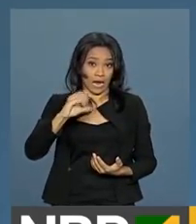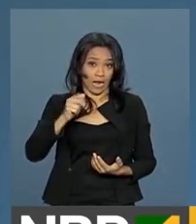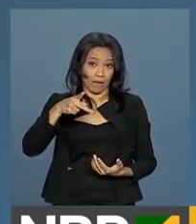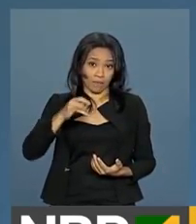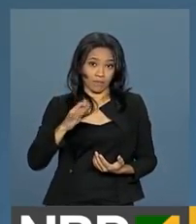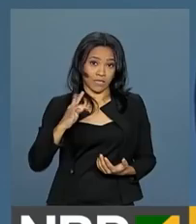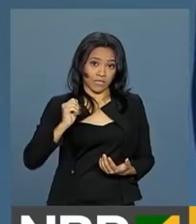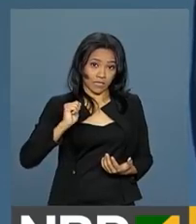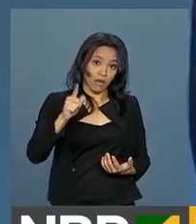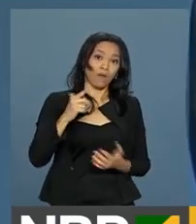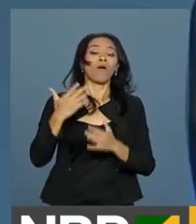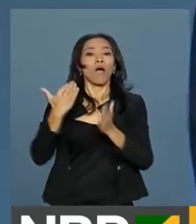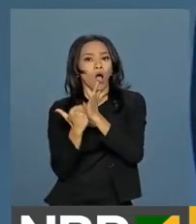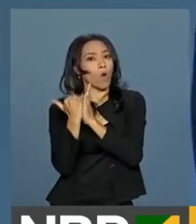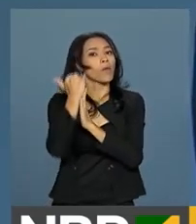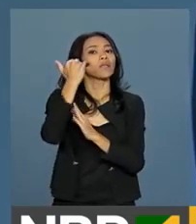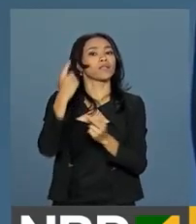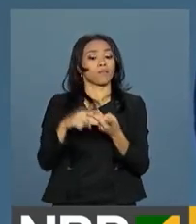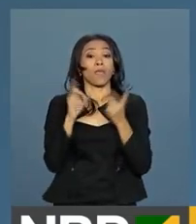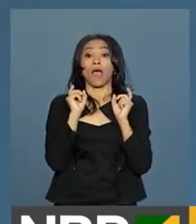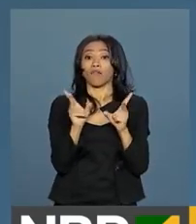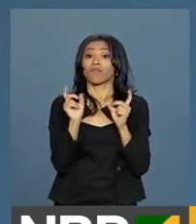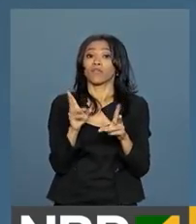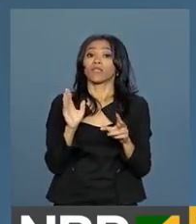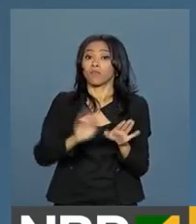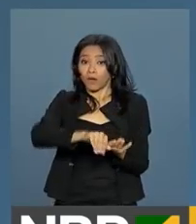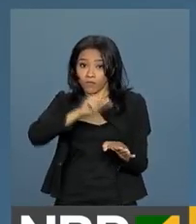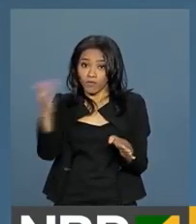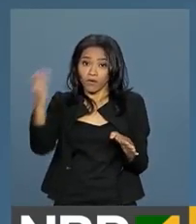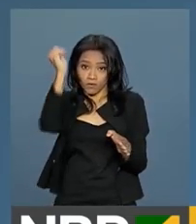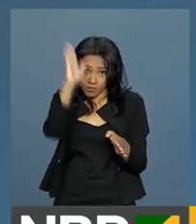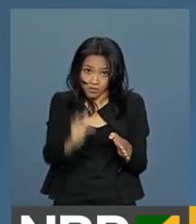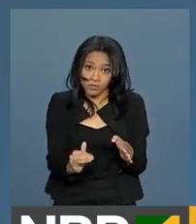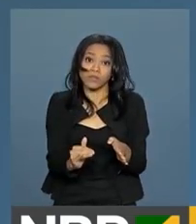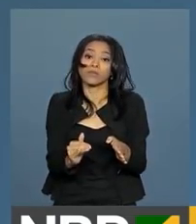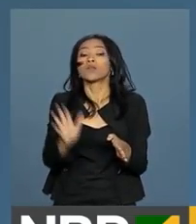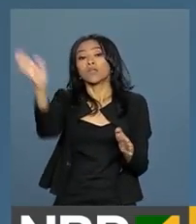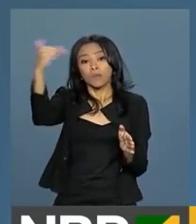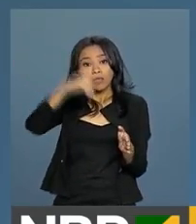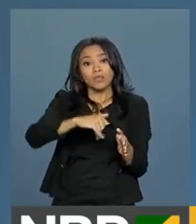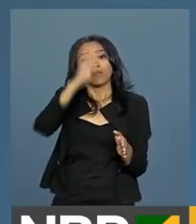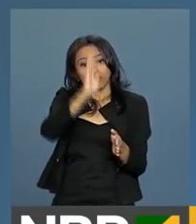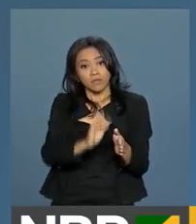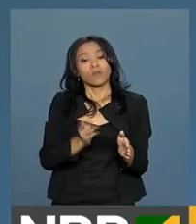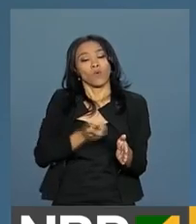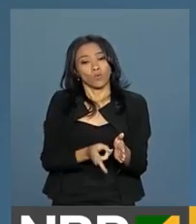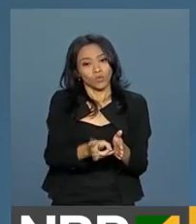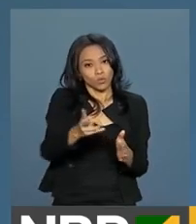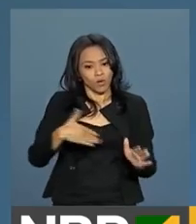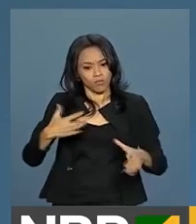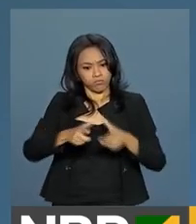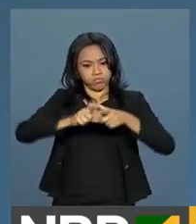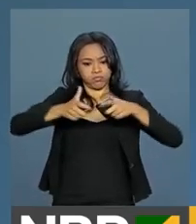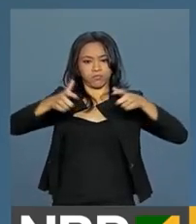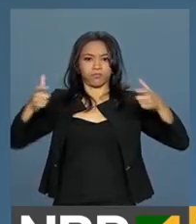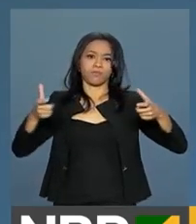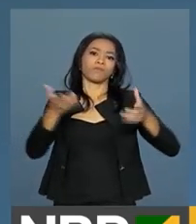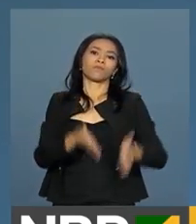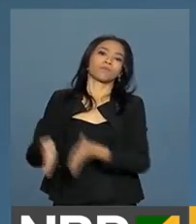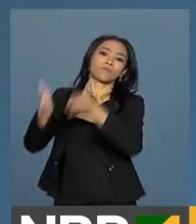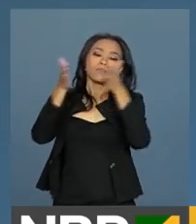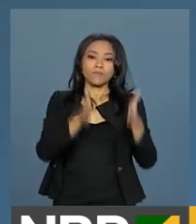exportações e importações permanecem em expansão o regime de câmbio